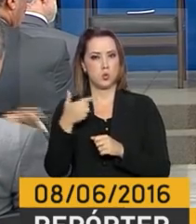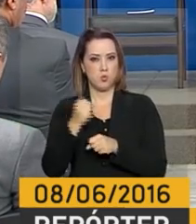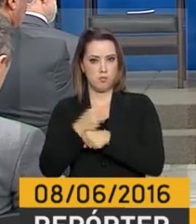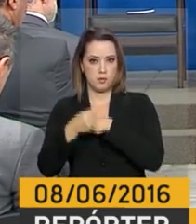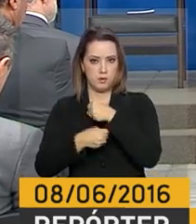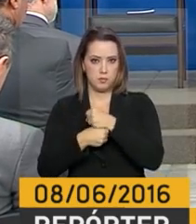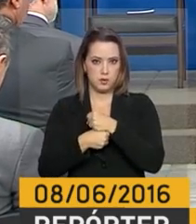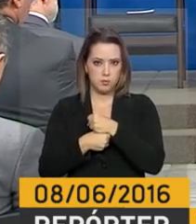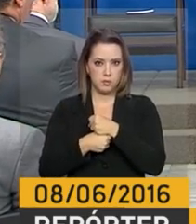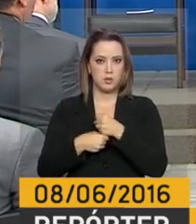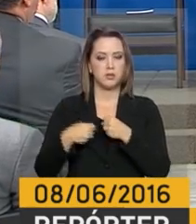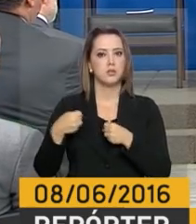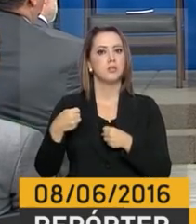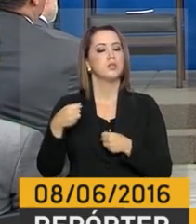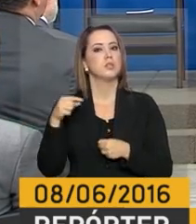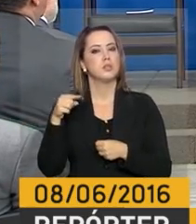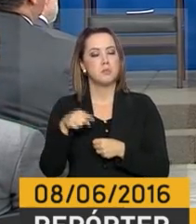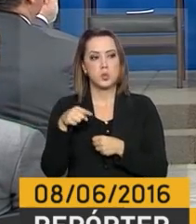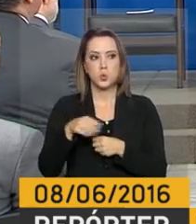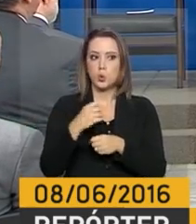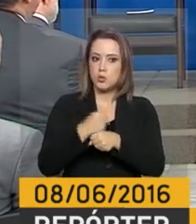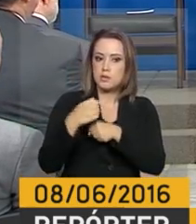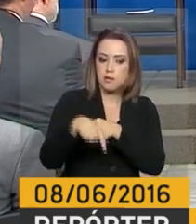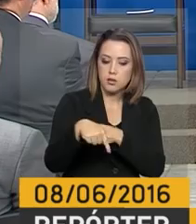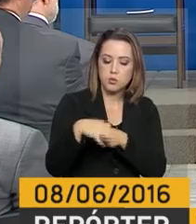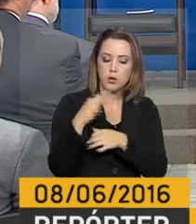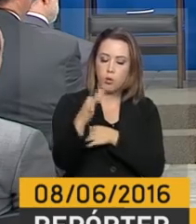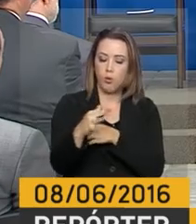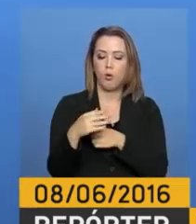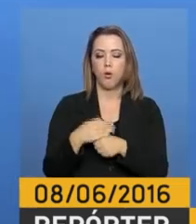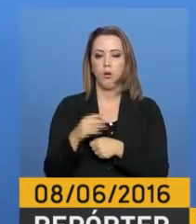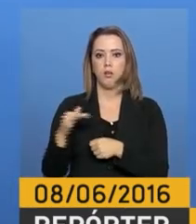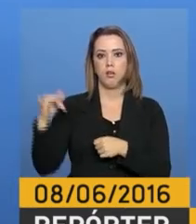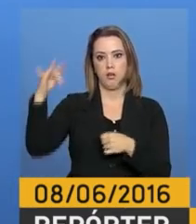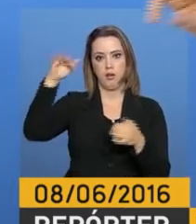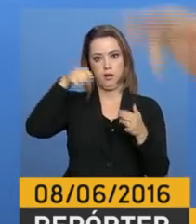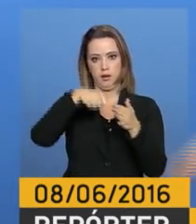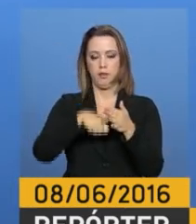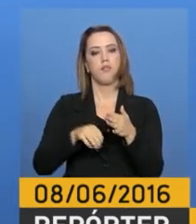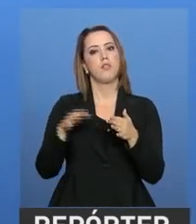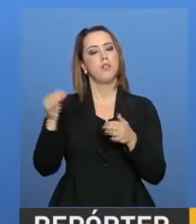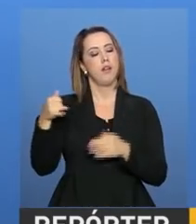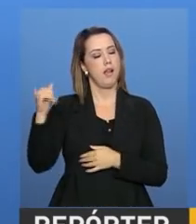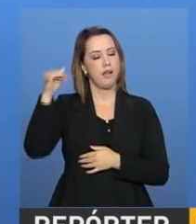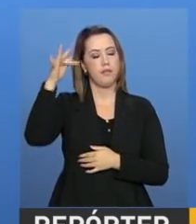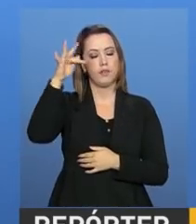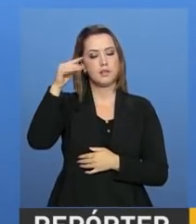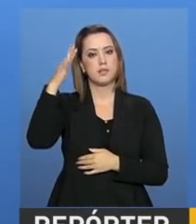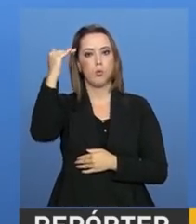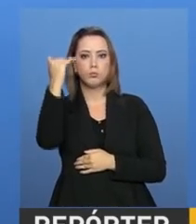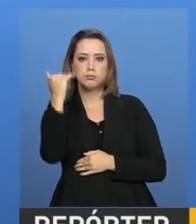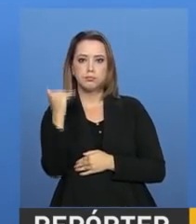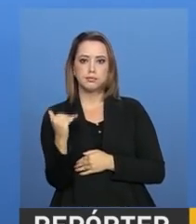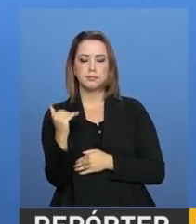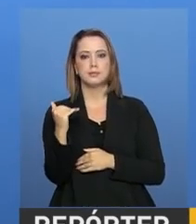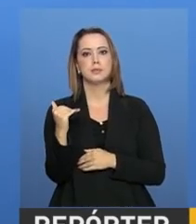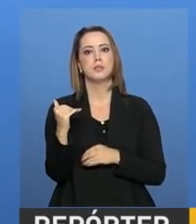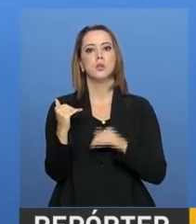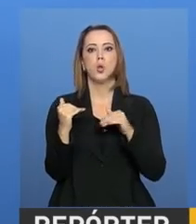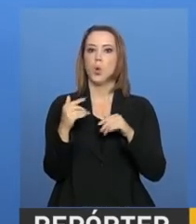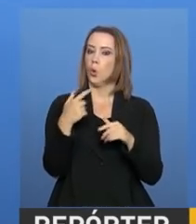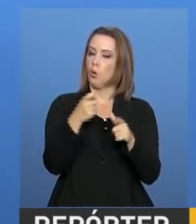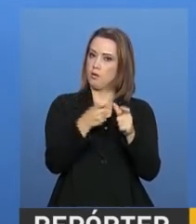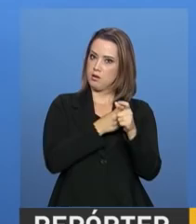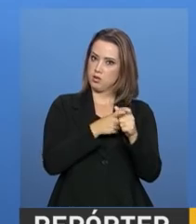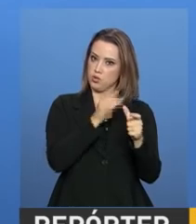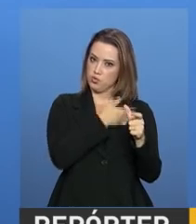2017 2018 na medida que a inflação vai caindo eh durante este período mas de qualquer maneira o